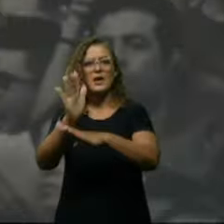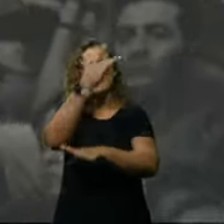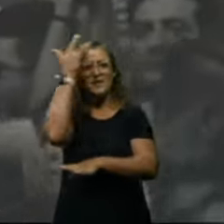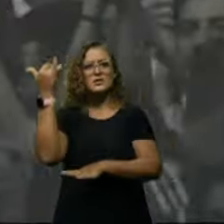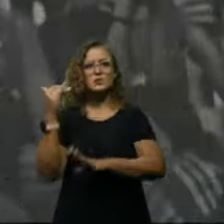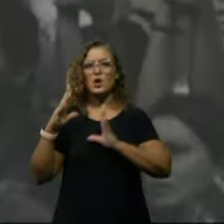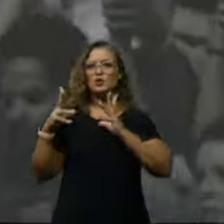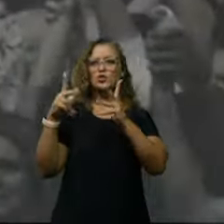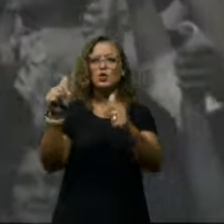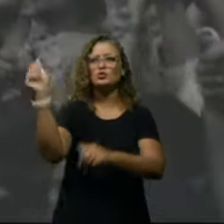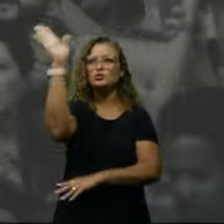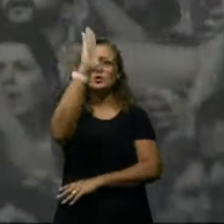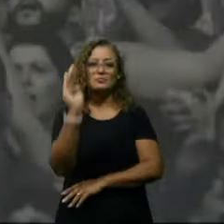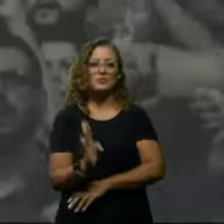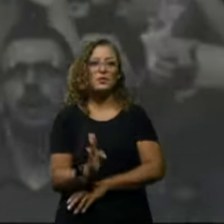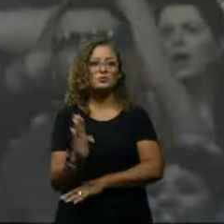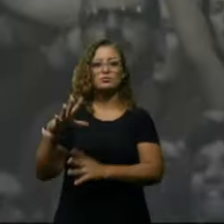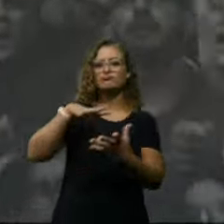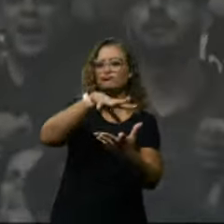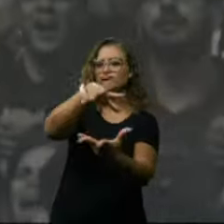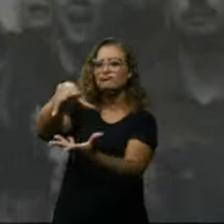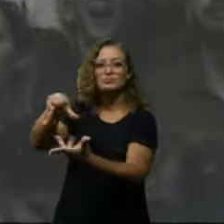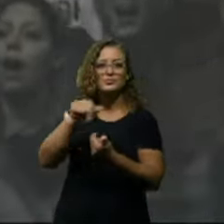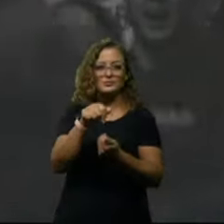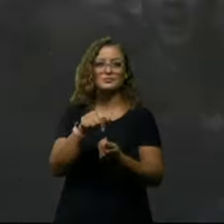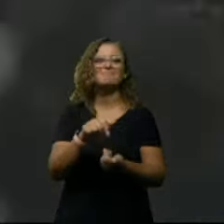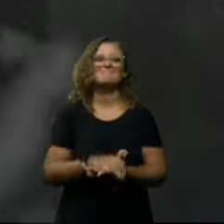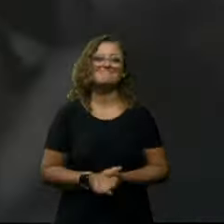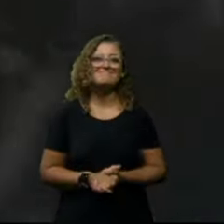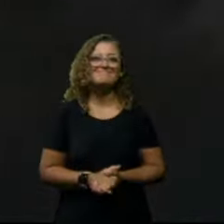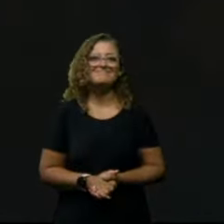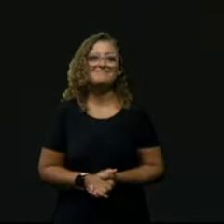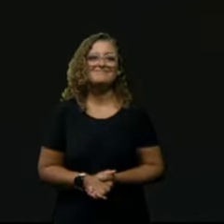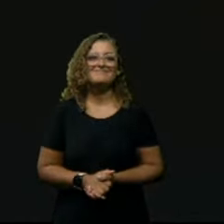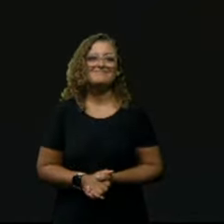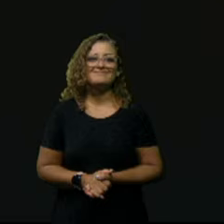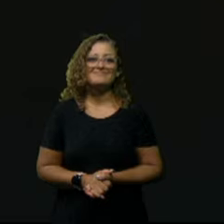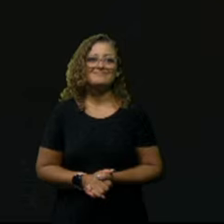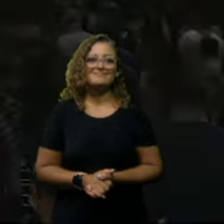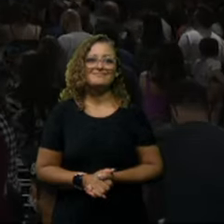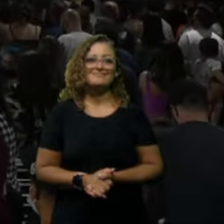a diferença na vida de milhares de pessoas no Brasil e no mundo